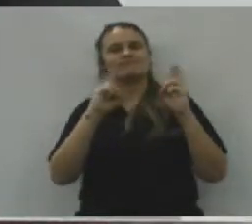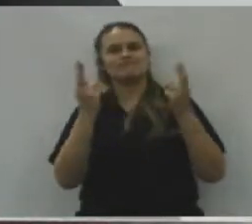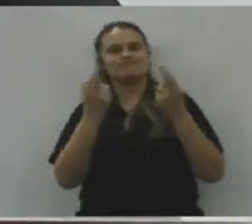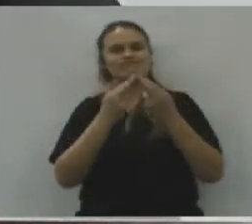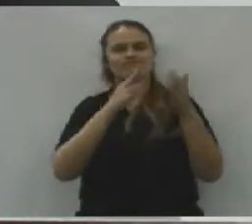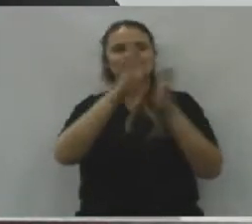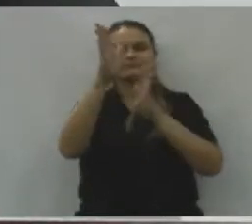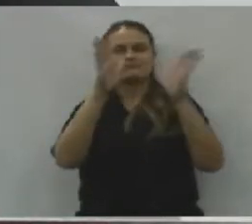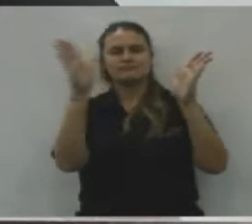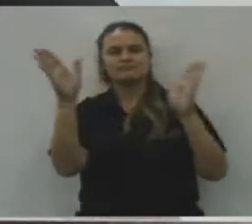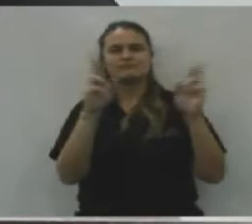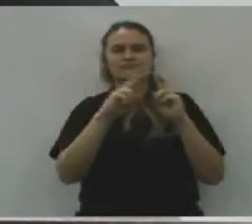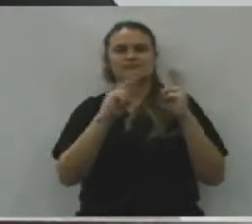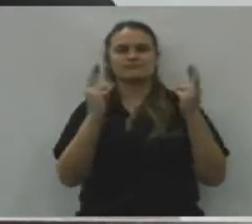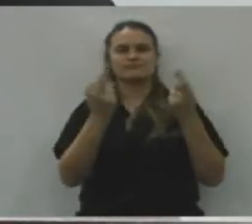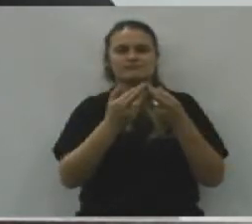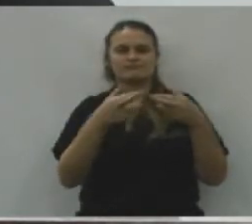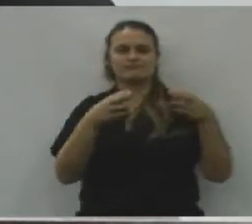várias reuniões,